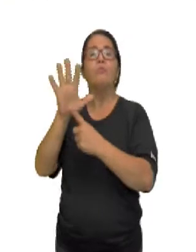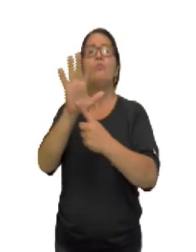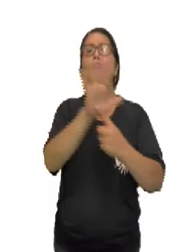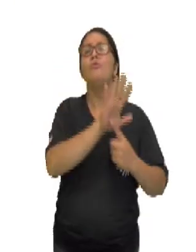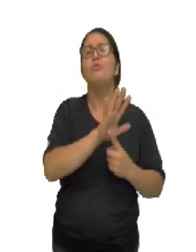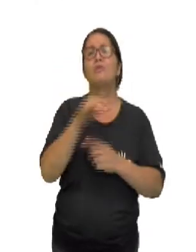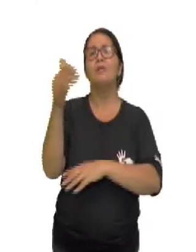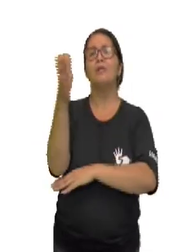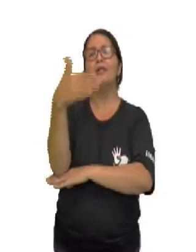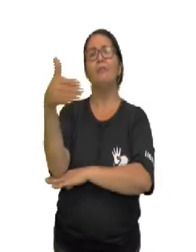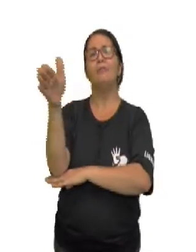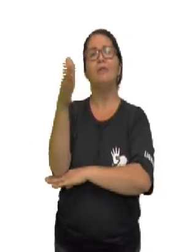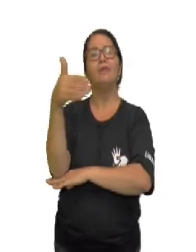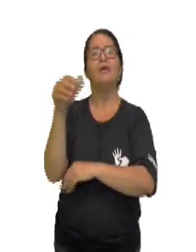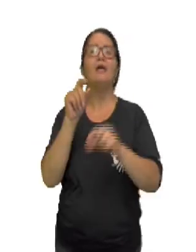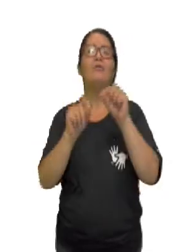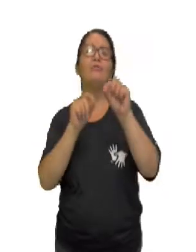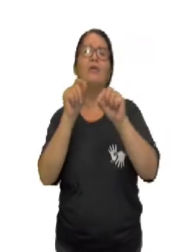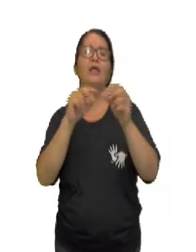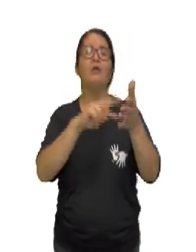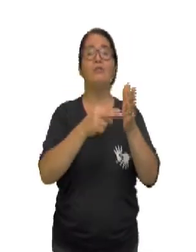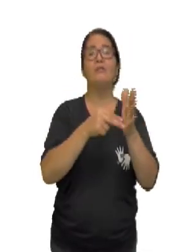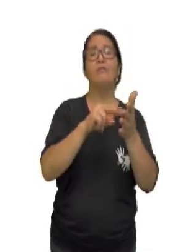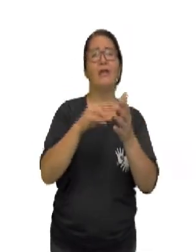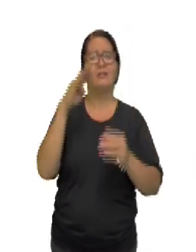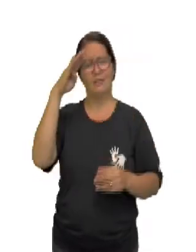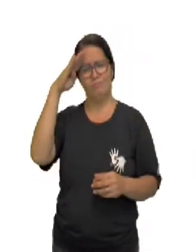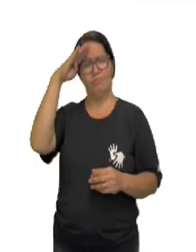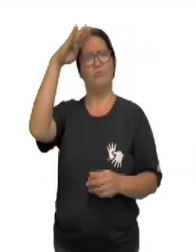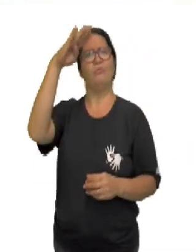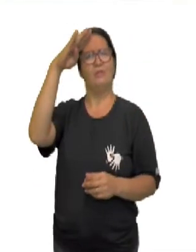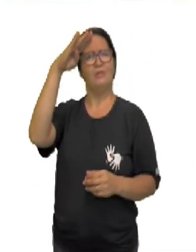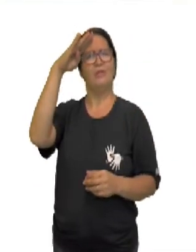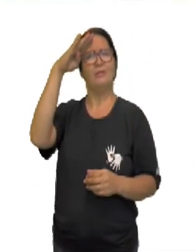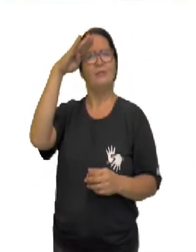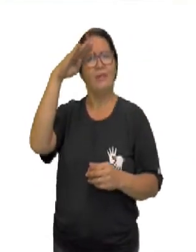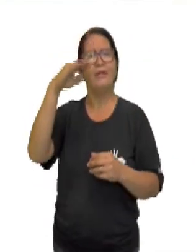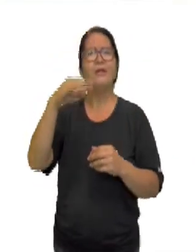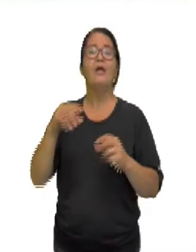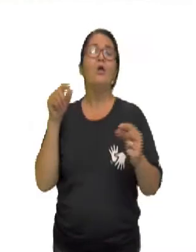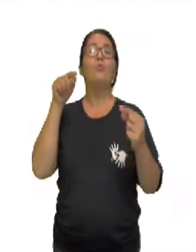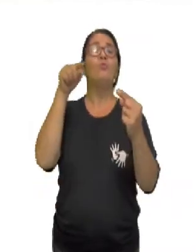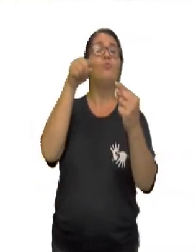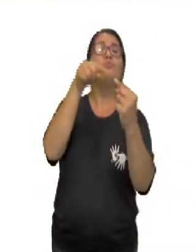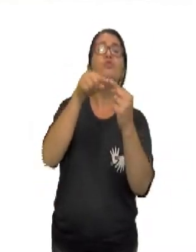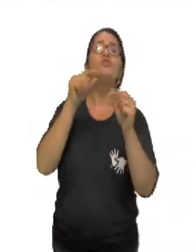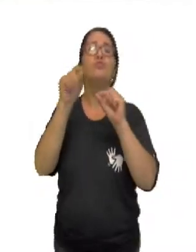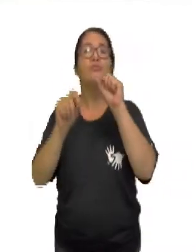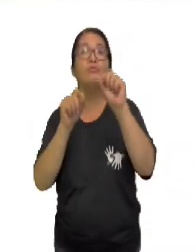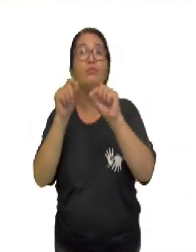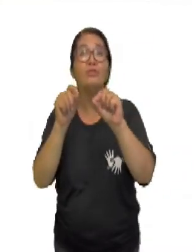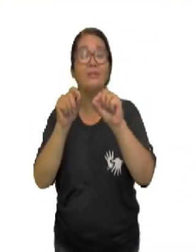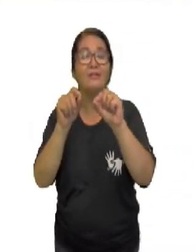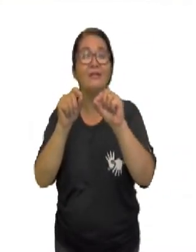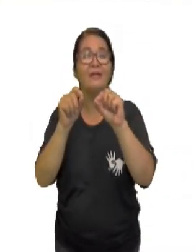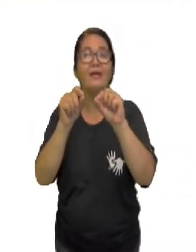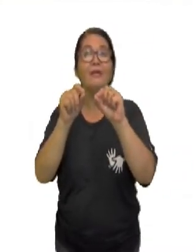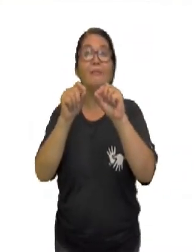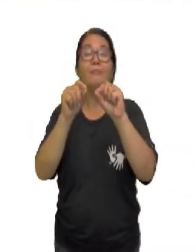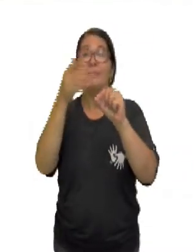E interessante que o objetivo era facilitar a